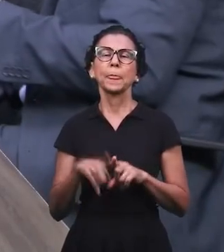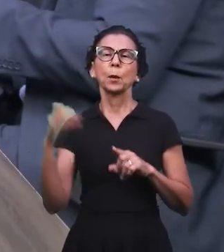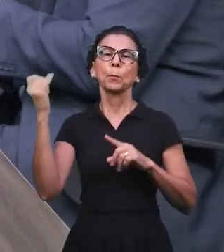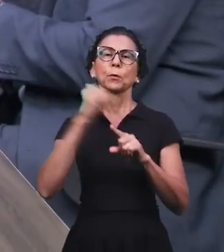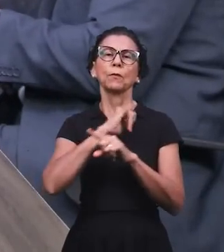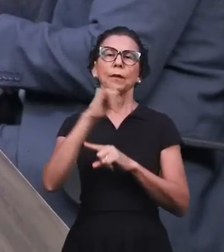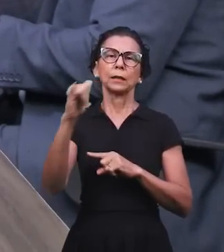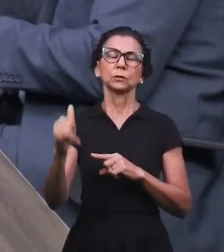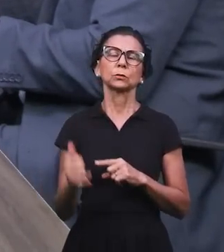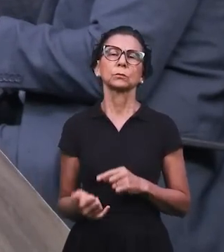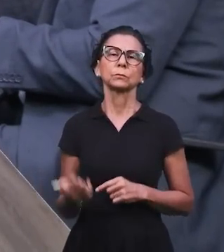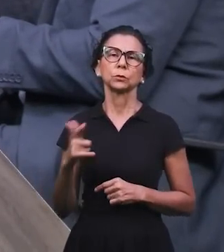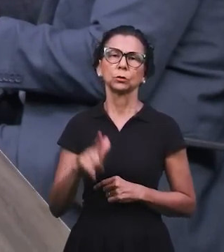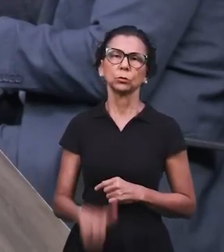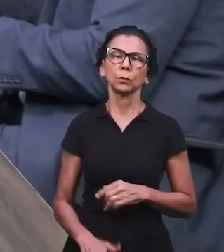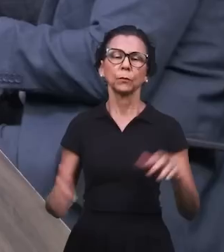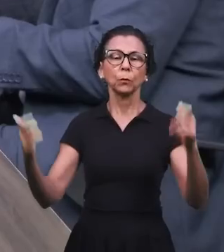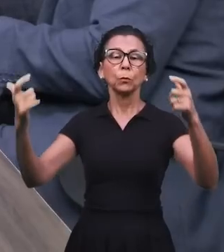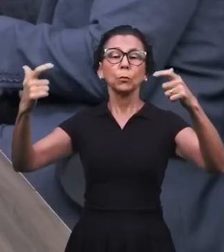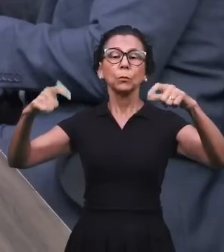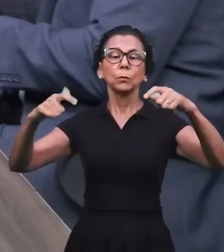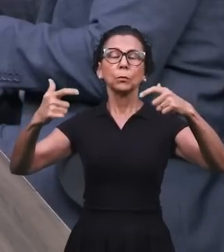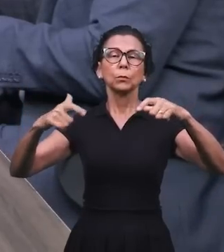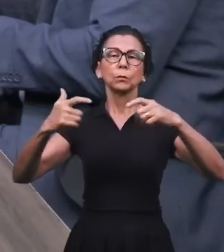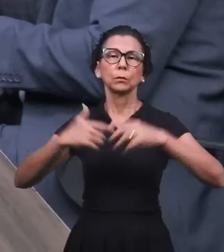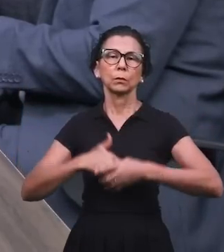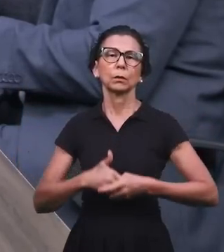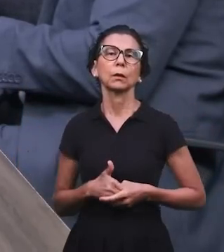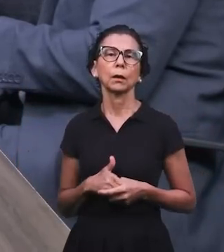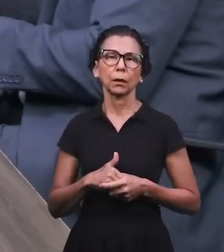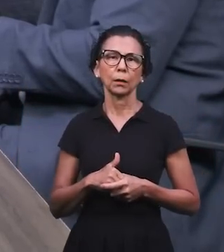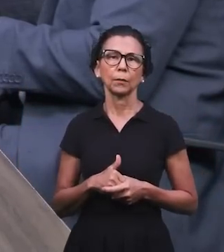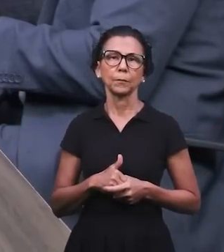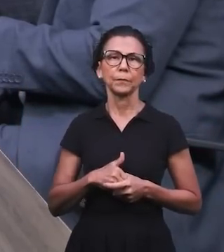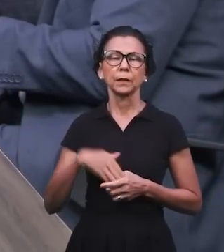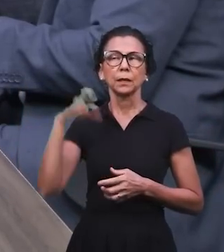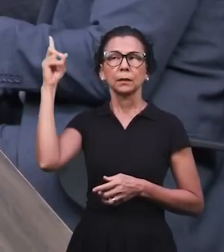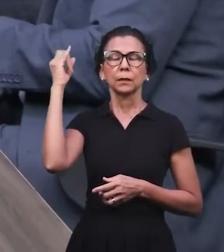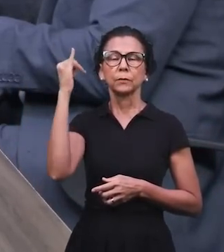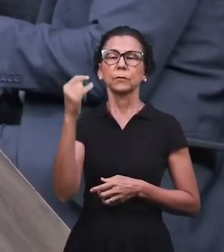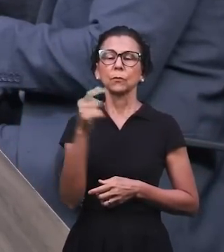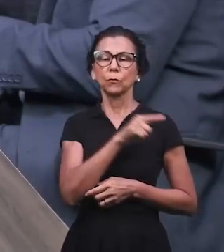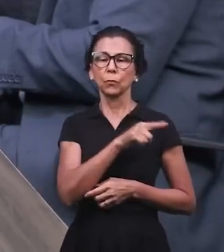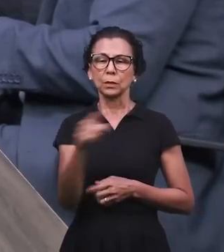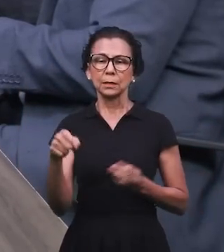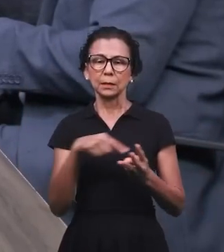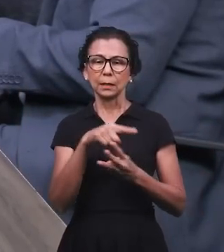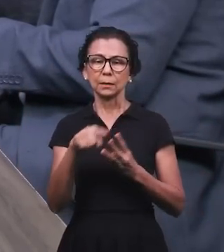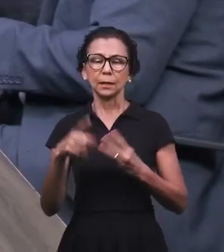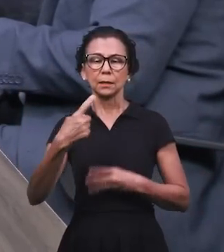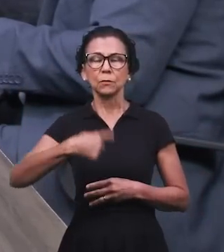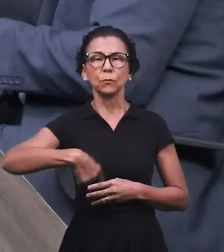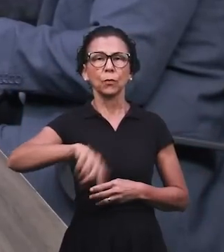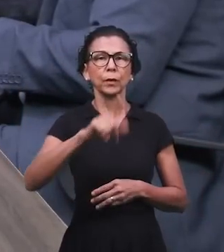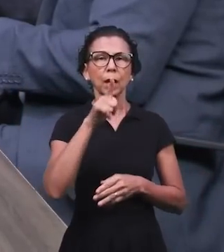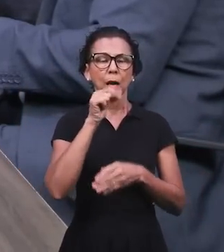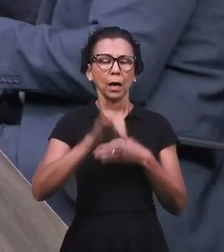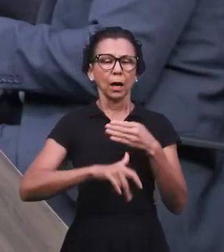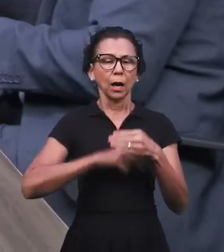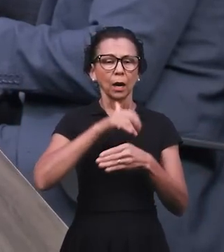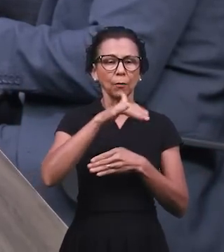falou, vocês irão à fonte de Gion. Gion quer dizer a fonte das águas vivas,